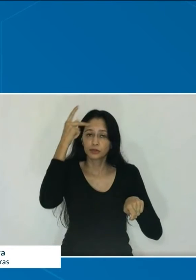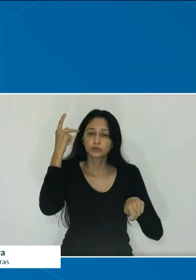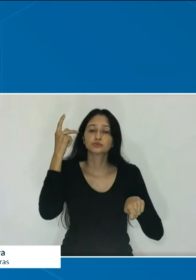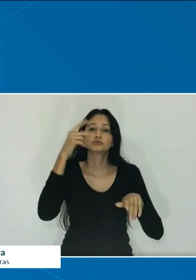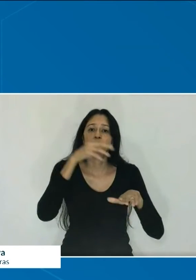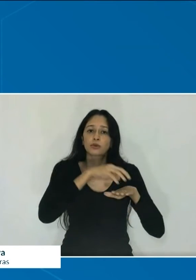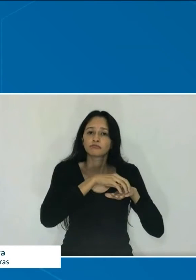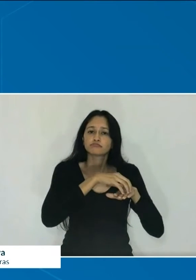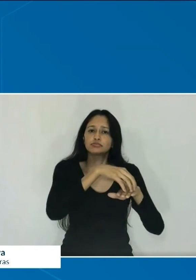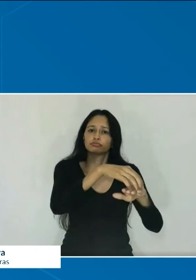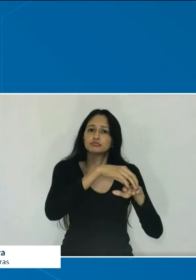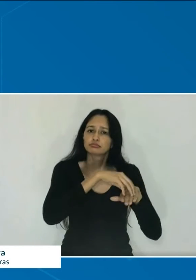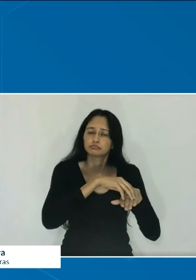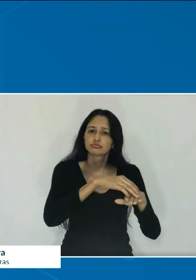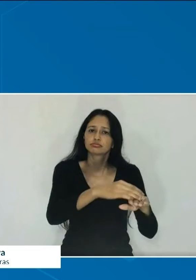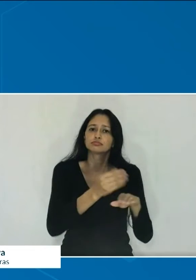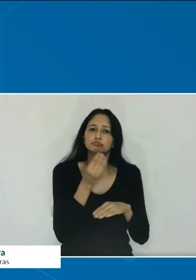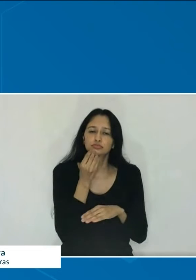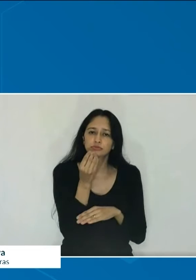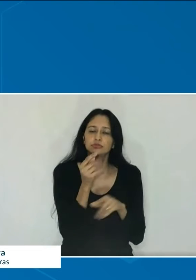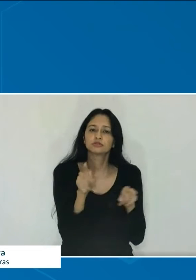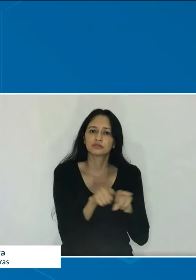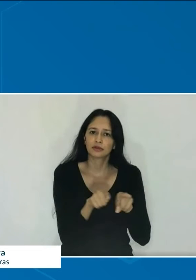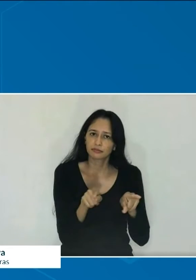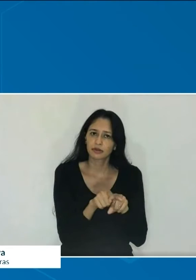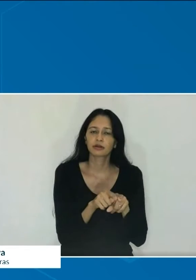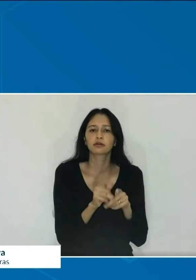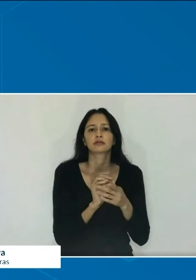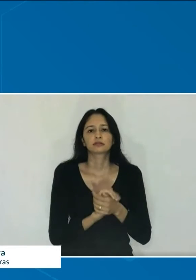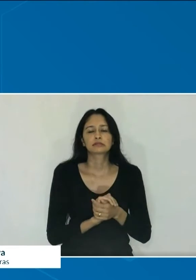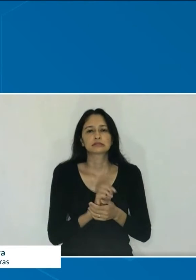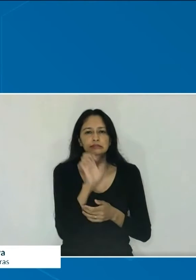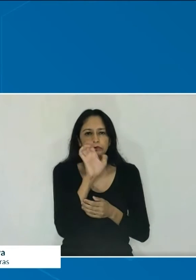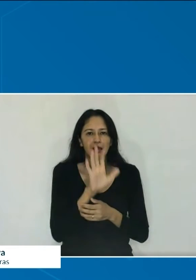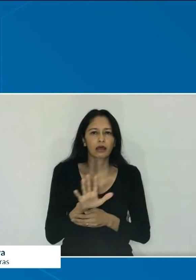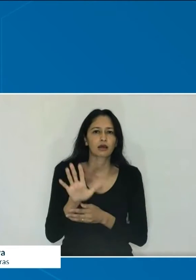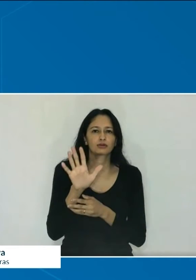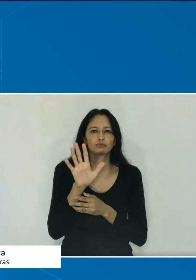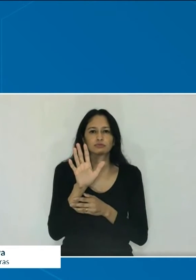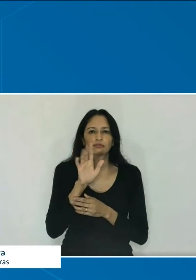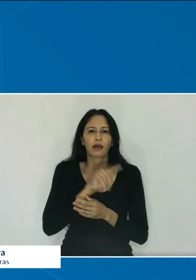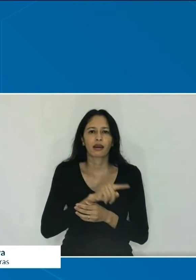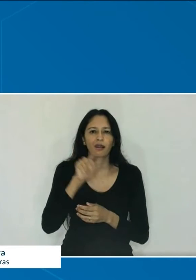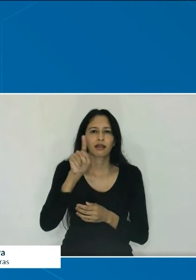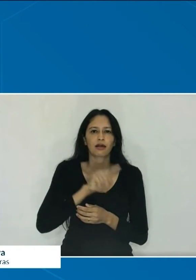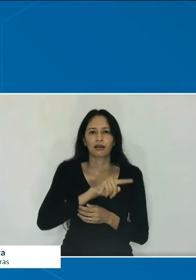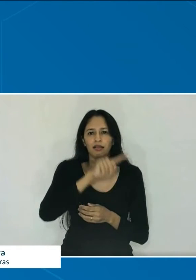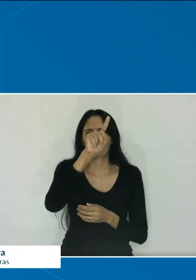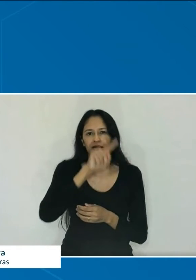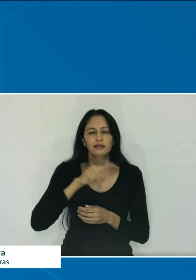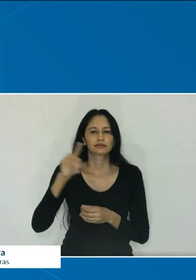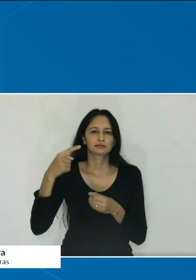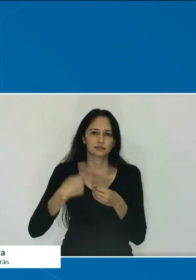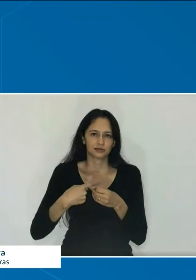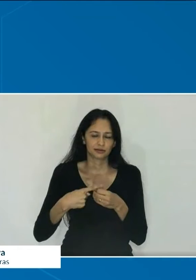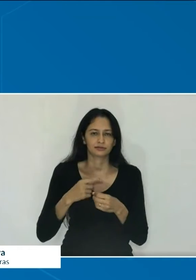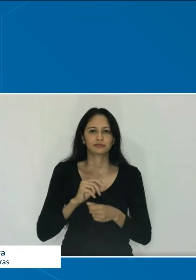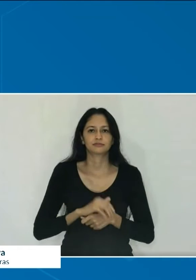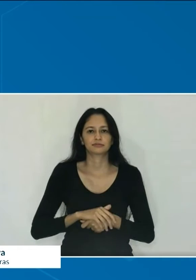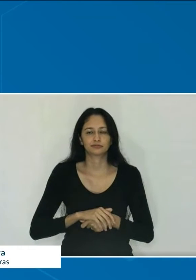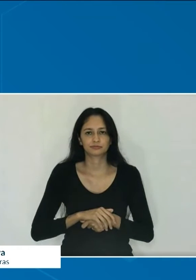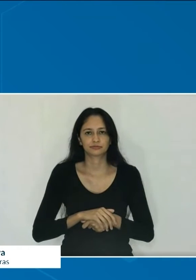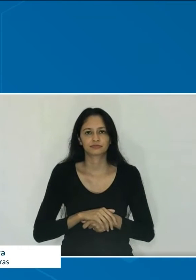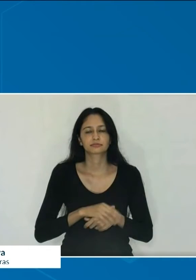estratégico para pessoas se poder conectar entre estados, né, entre cidades. Ele, sendo voltado só para a ferrovia,